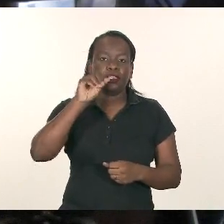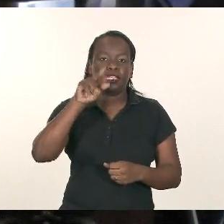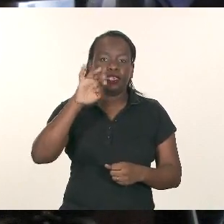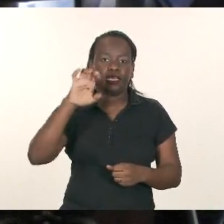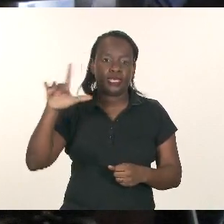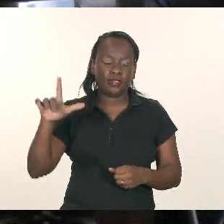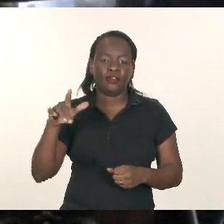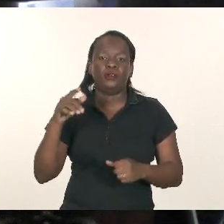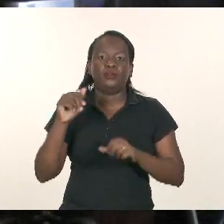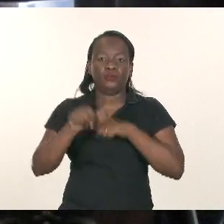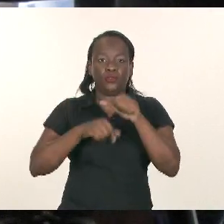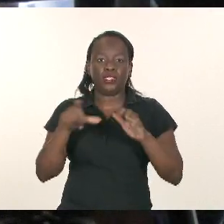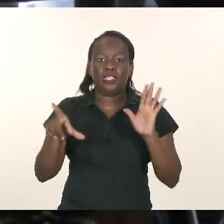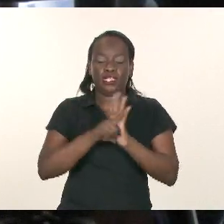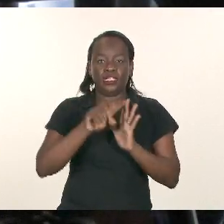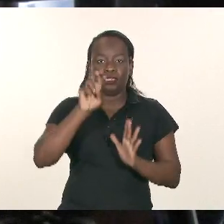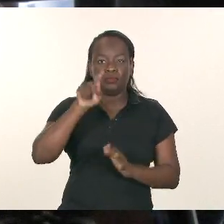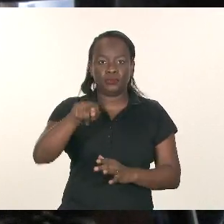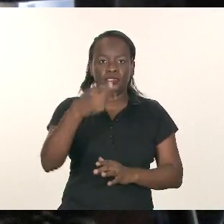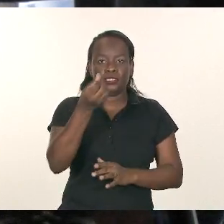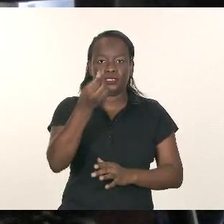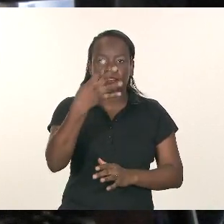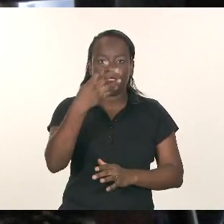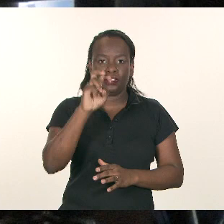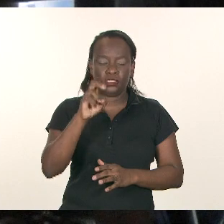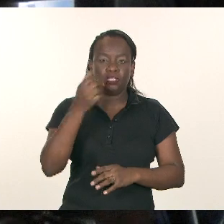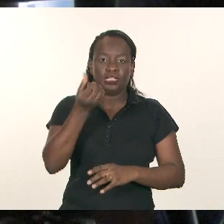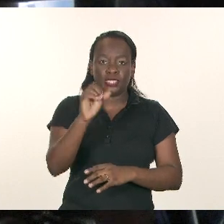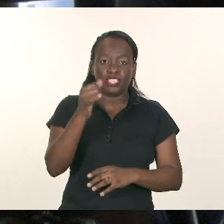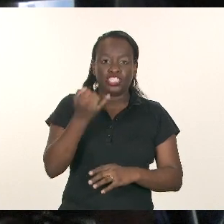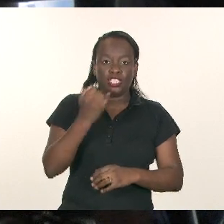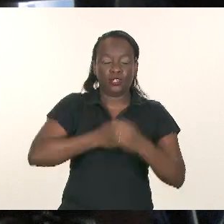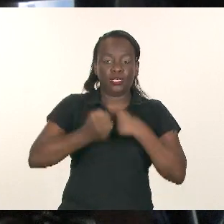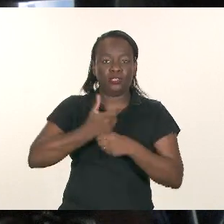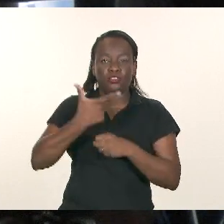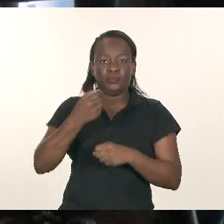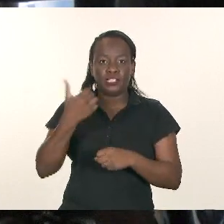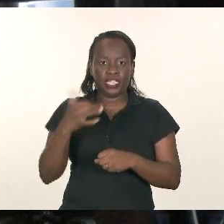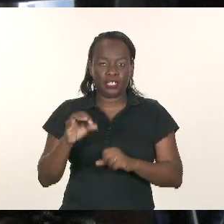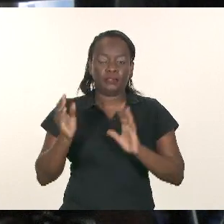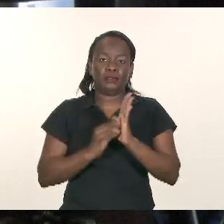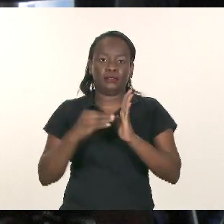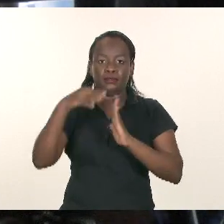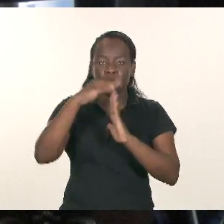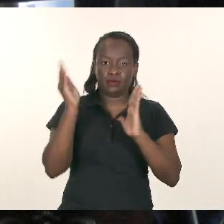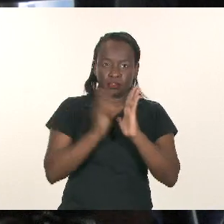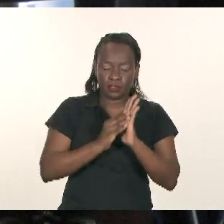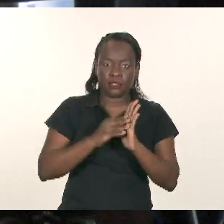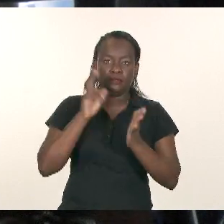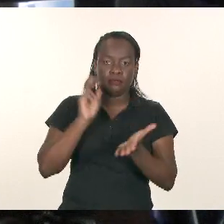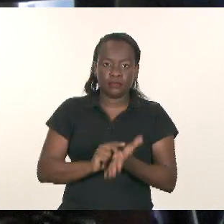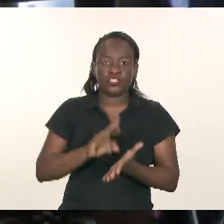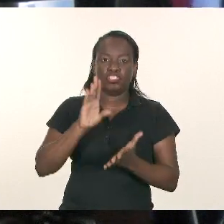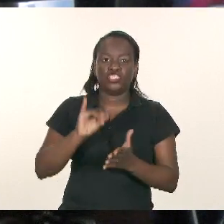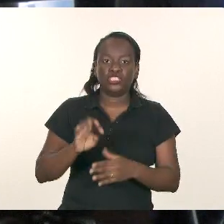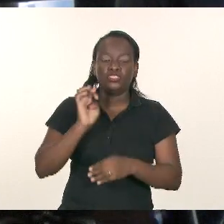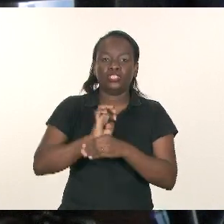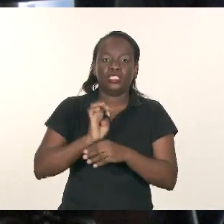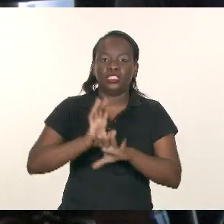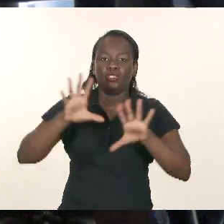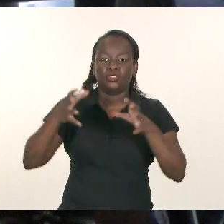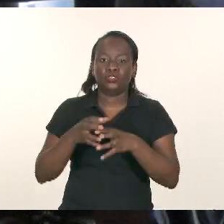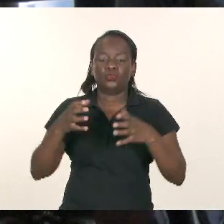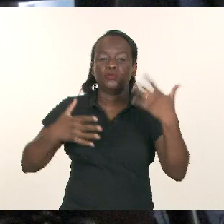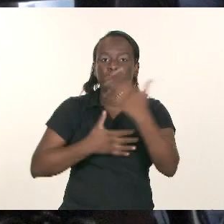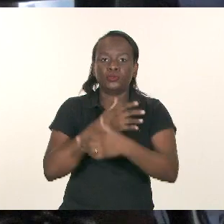altera o anexo da lei 5.645 de 6 de janeiro de 2010, incluindo no calendário oficial do Estado do Rio de Janeiro, Dia Estadual de Bandas e